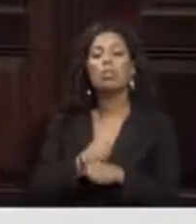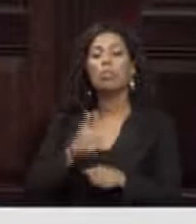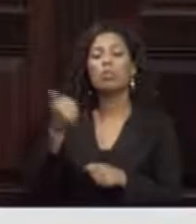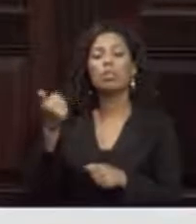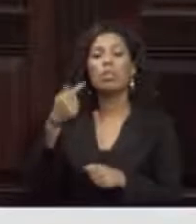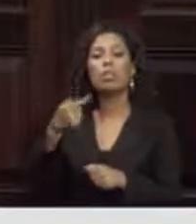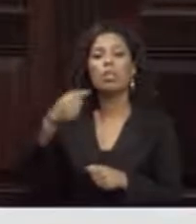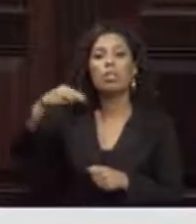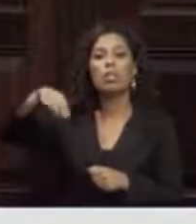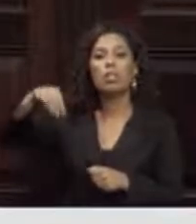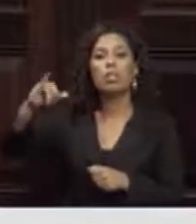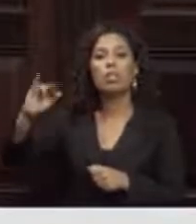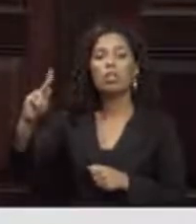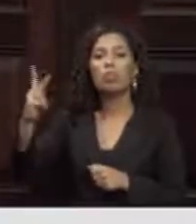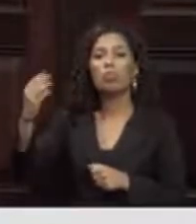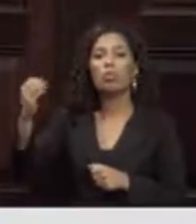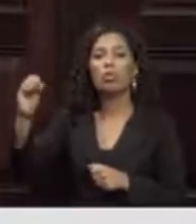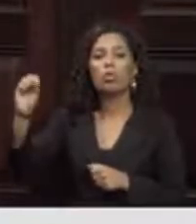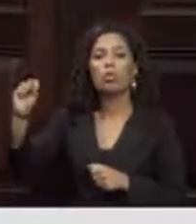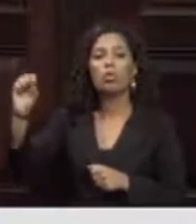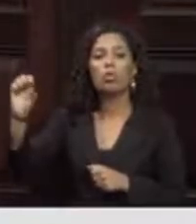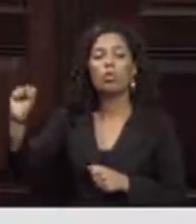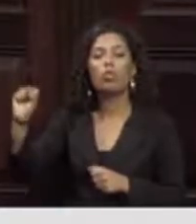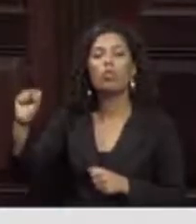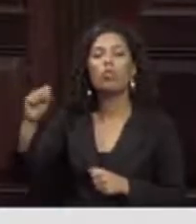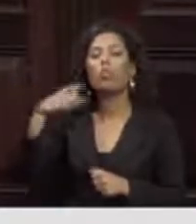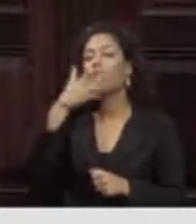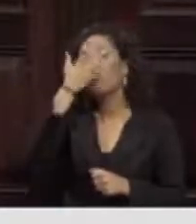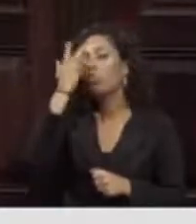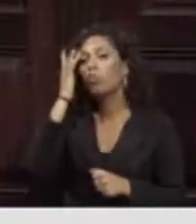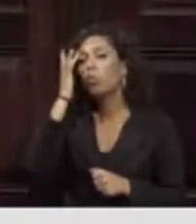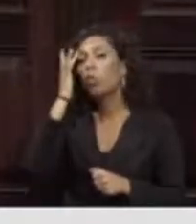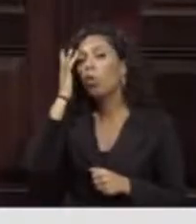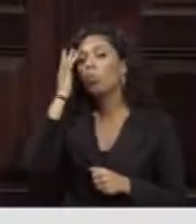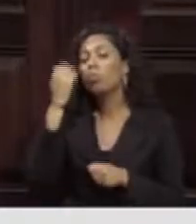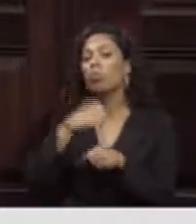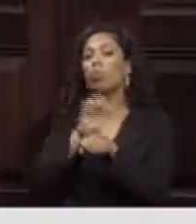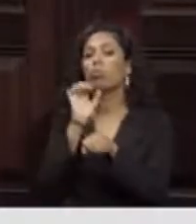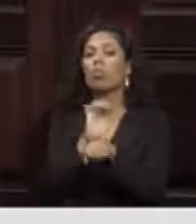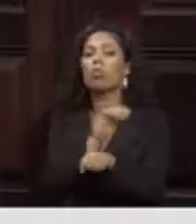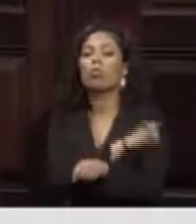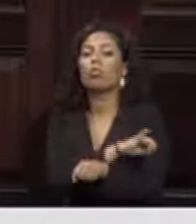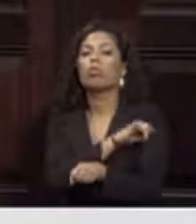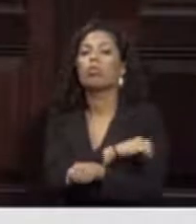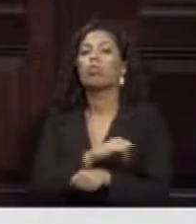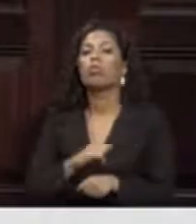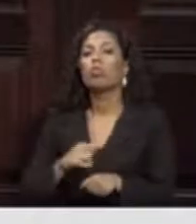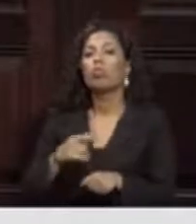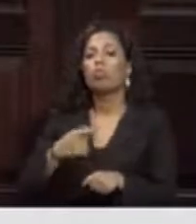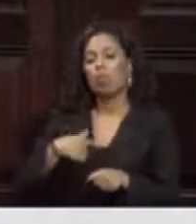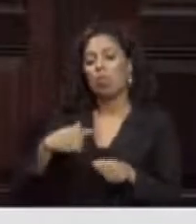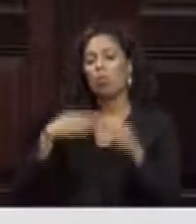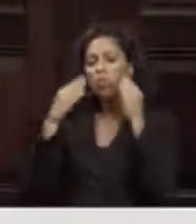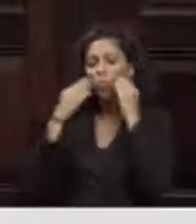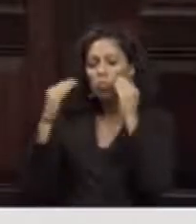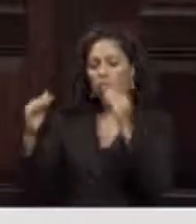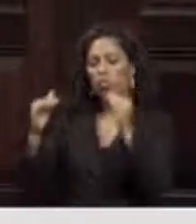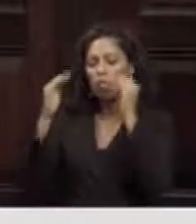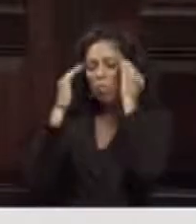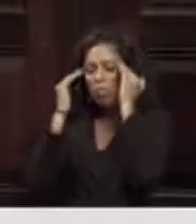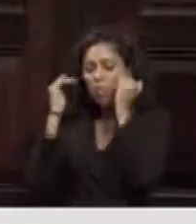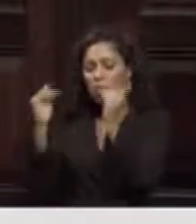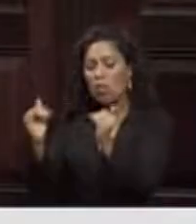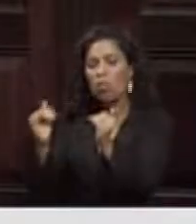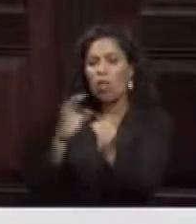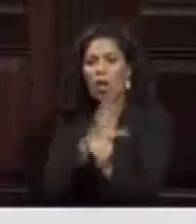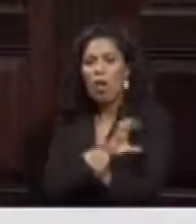e cidadãs das diversas orientações sexuais. Então, para representar dignamente a população, eu tenho que exigir respeito a todas as